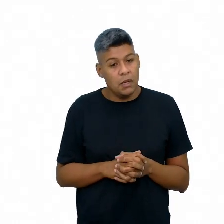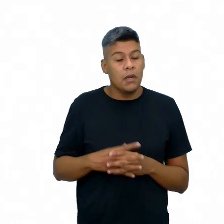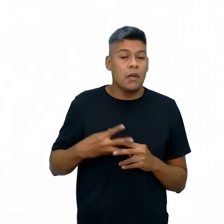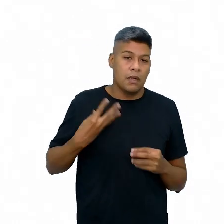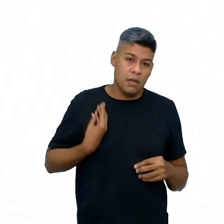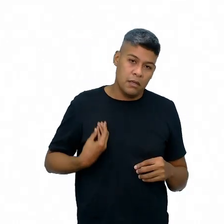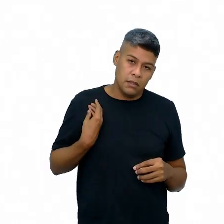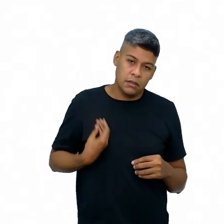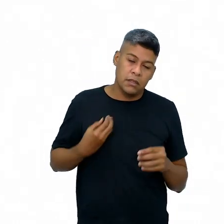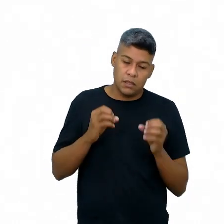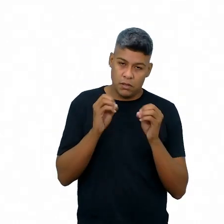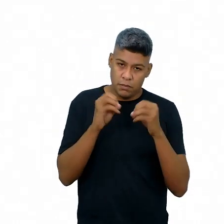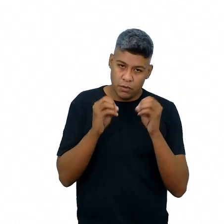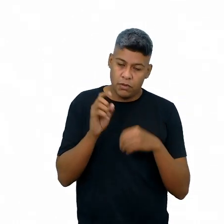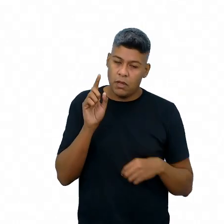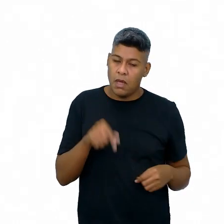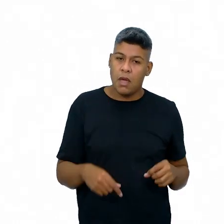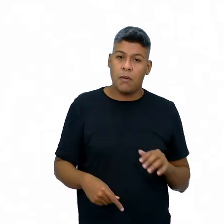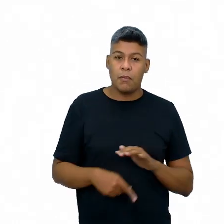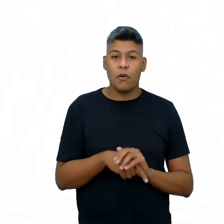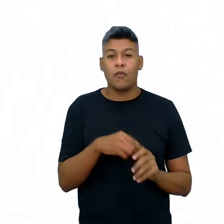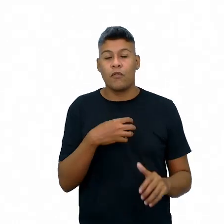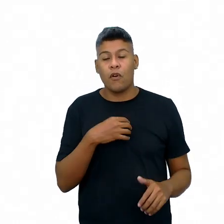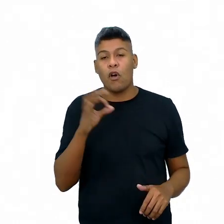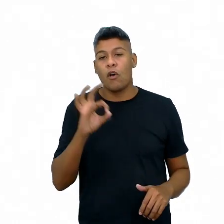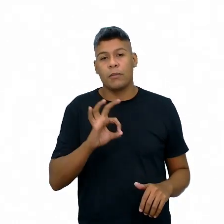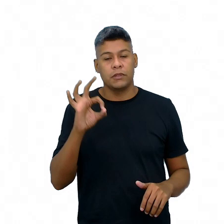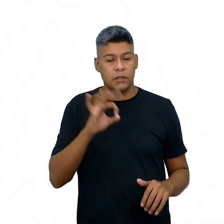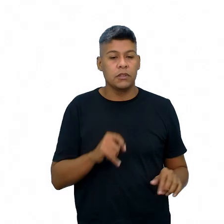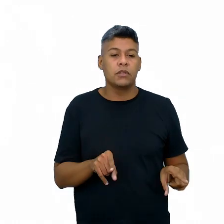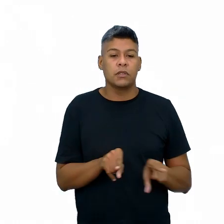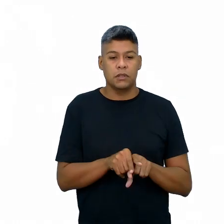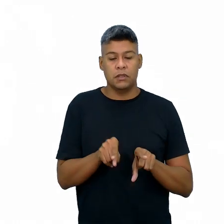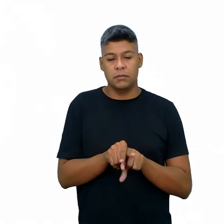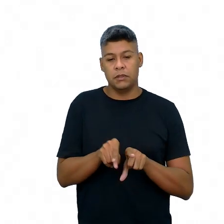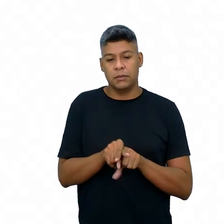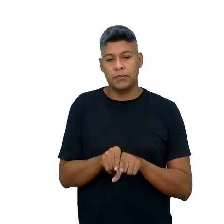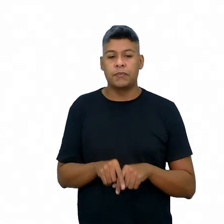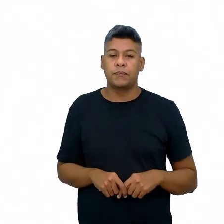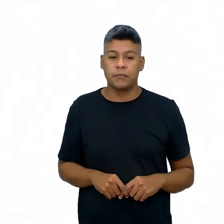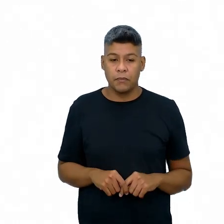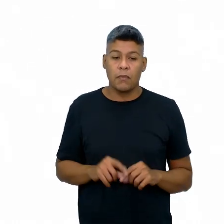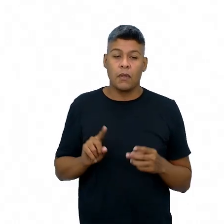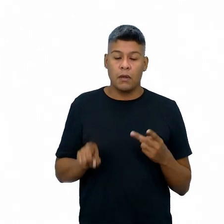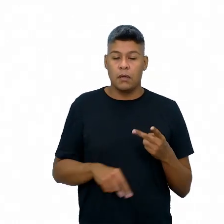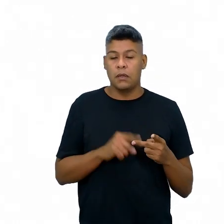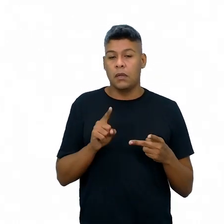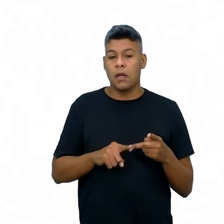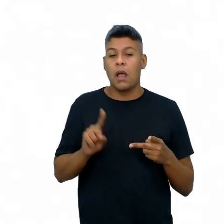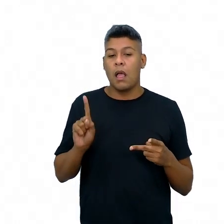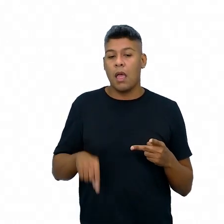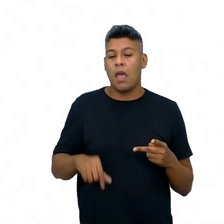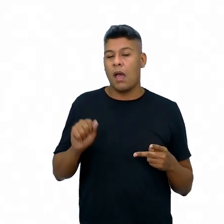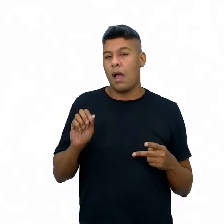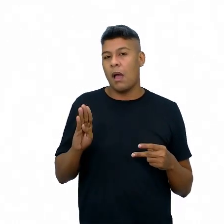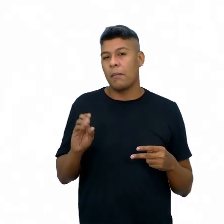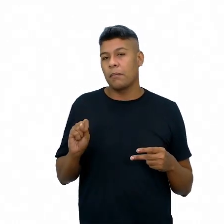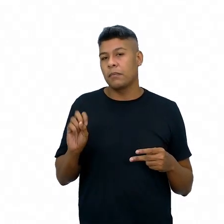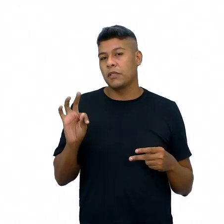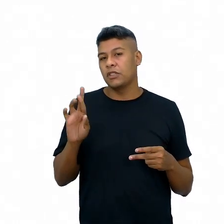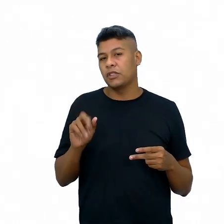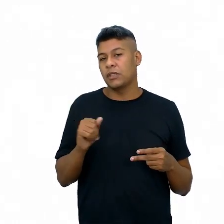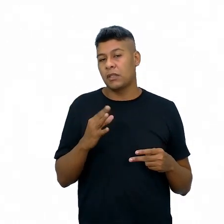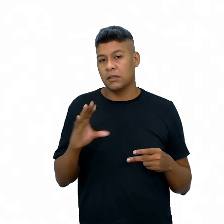realizado ali no laboratório, ele é de uma forma estatística também. A segunda fase é a